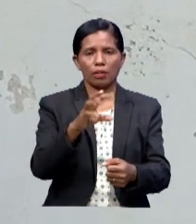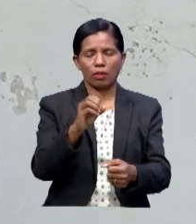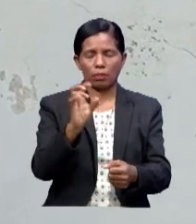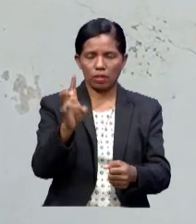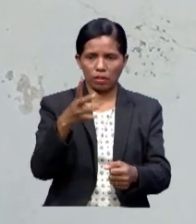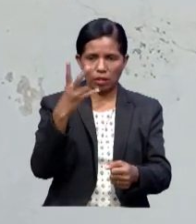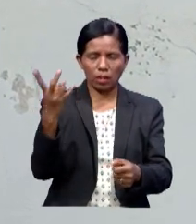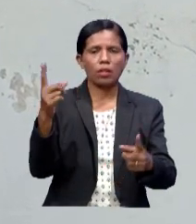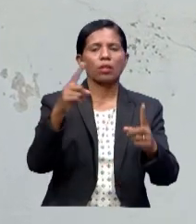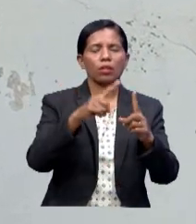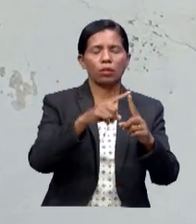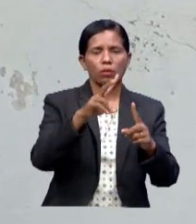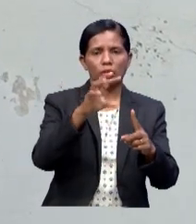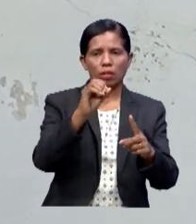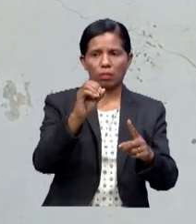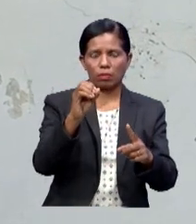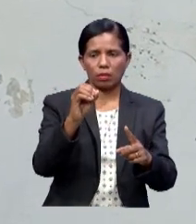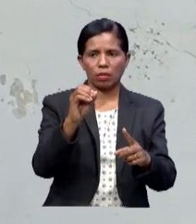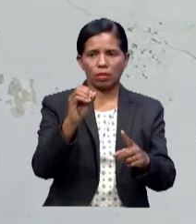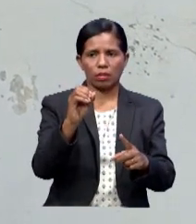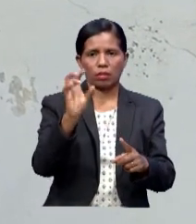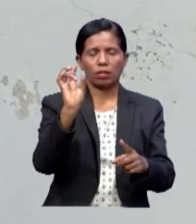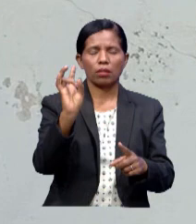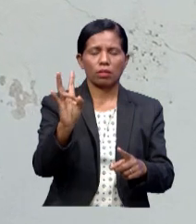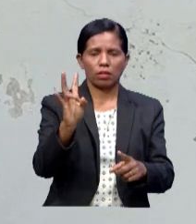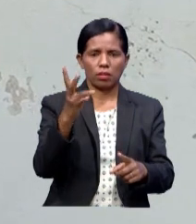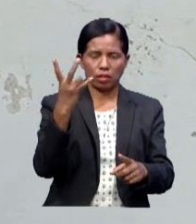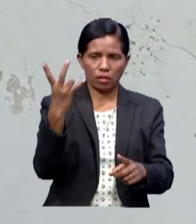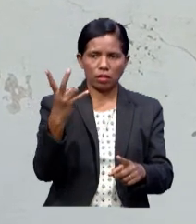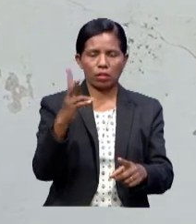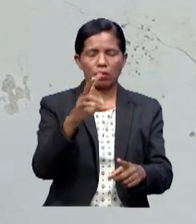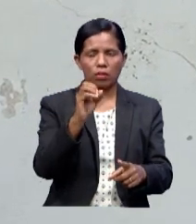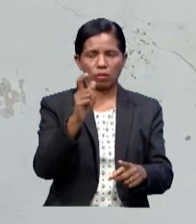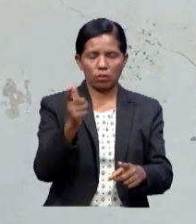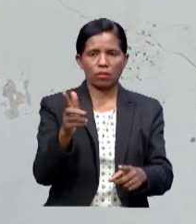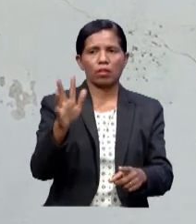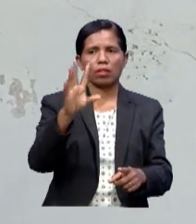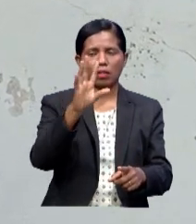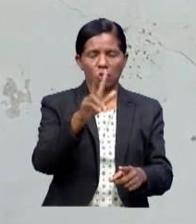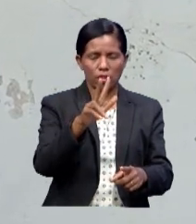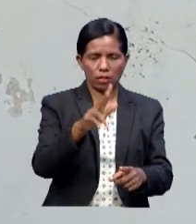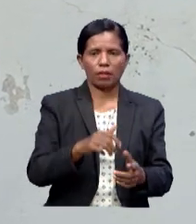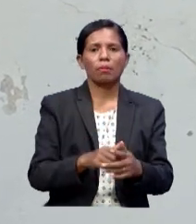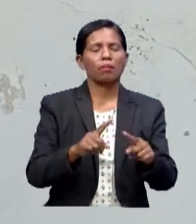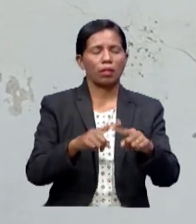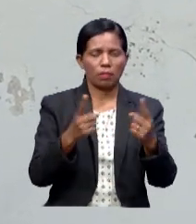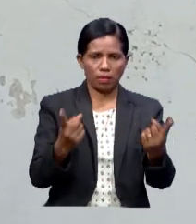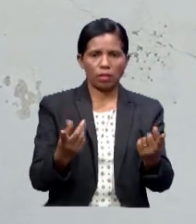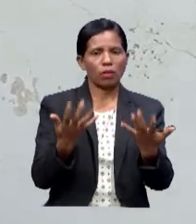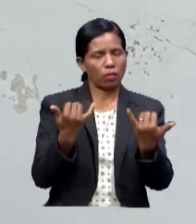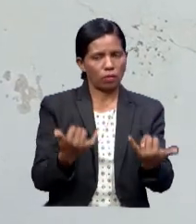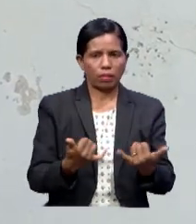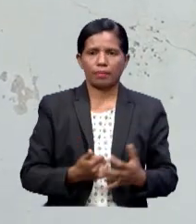ou 2017. Ba escola privada ia 2007 ou 2013. Mas bem, realidade